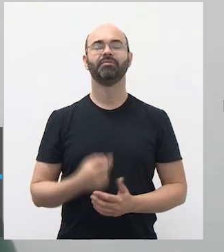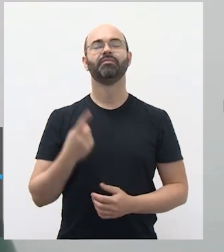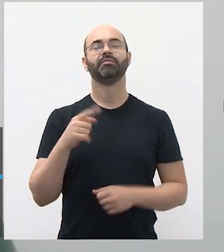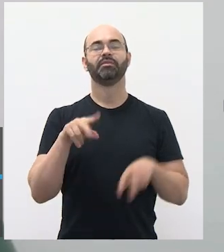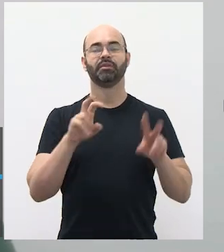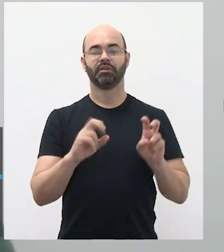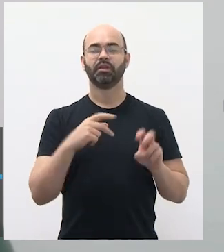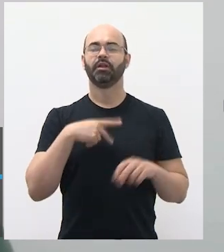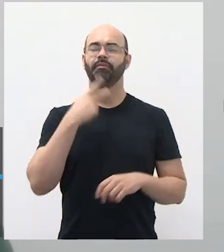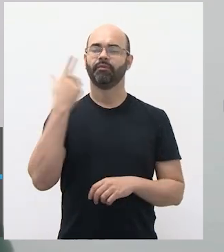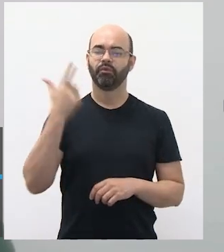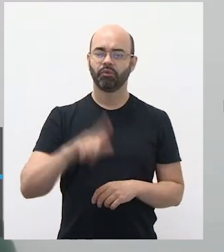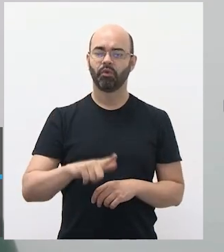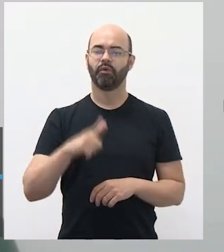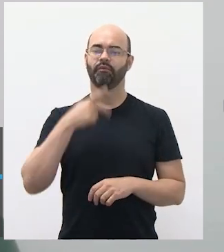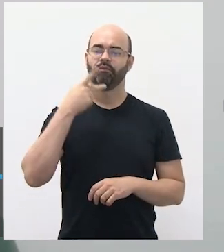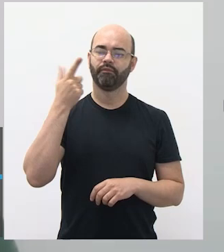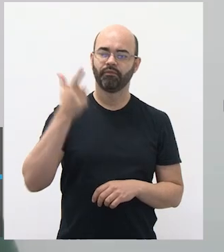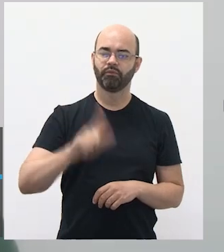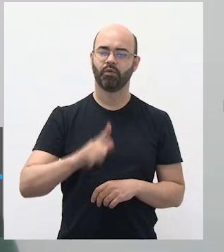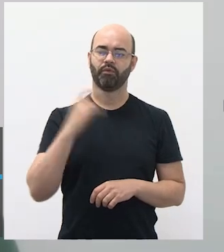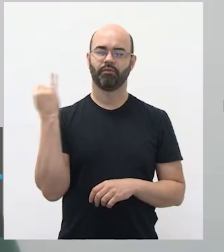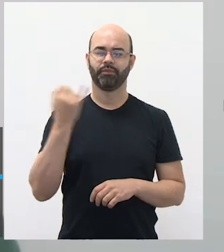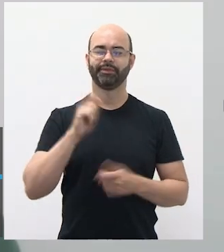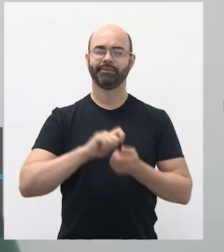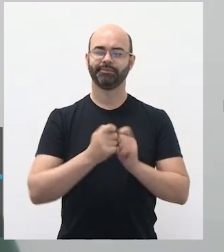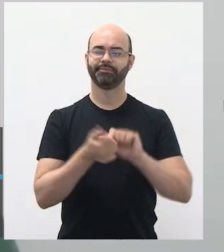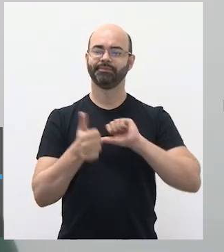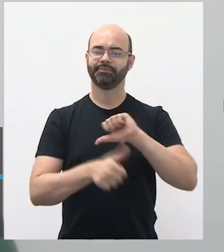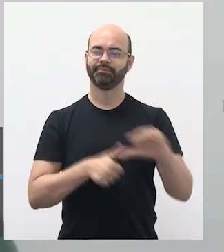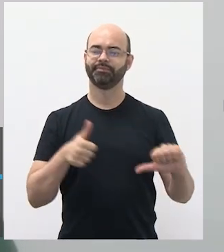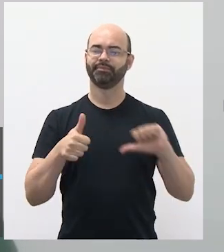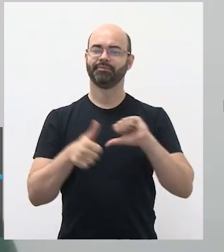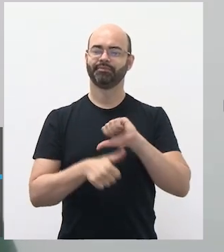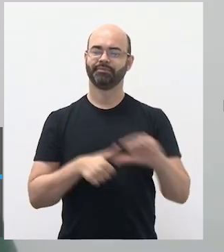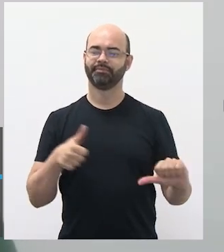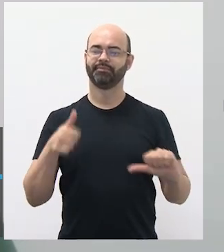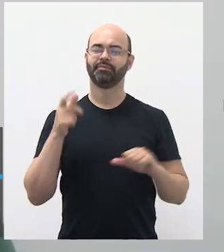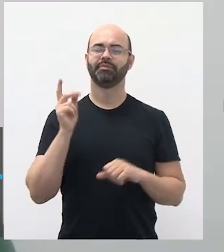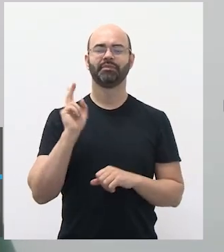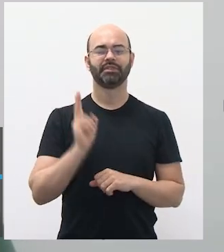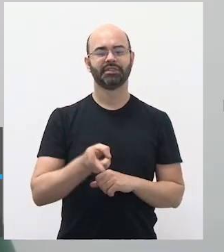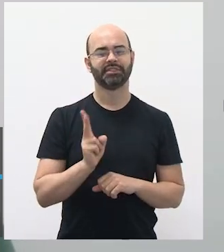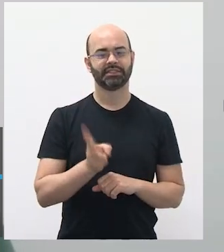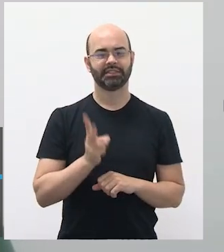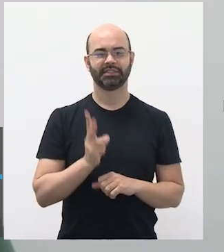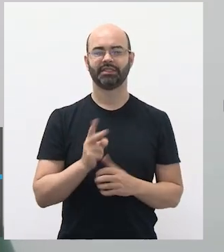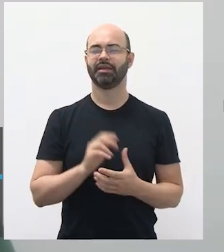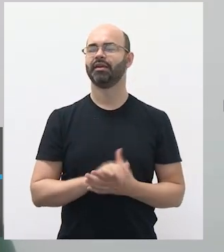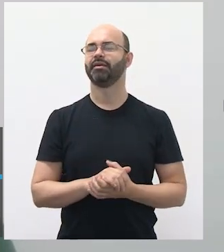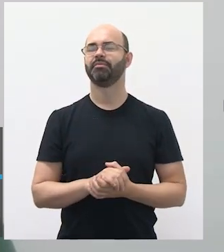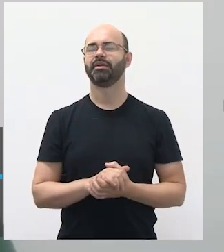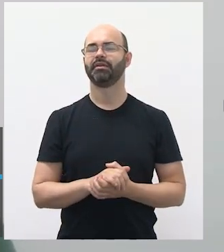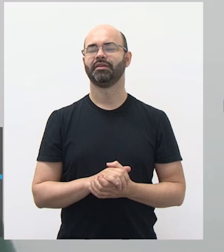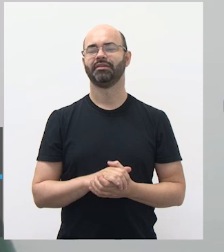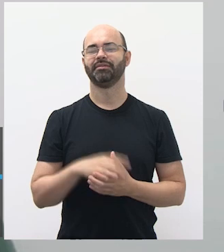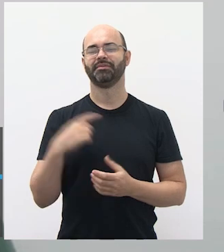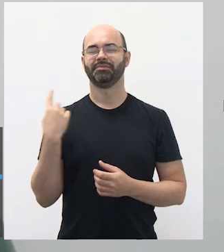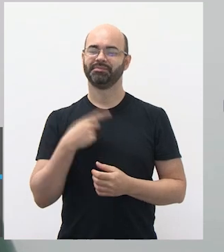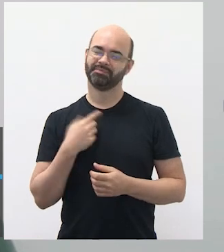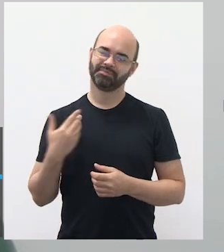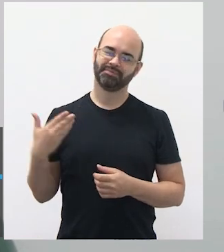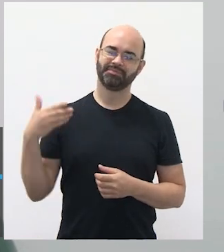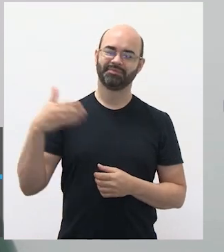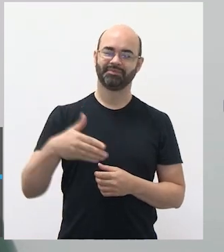revisado, adaptado, né, e estou muito feliz de estar aqui hoje com os professores